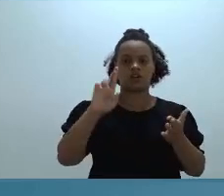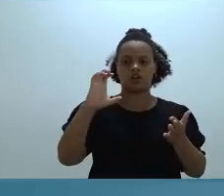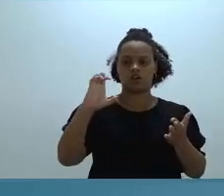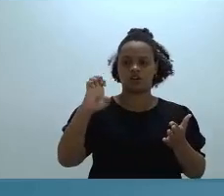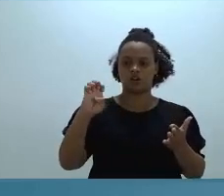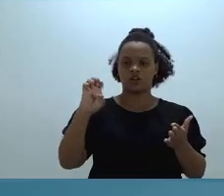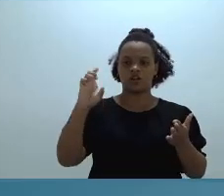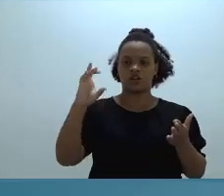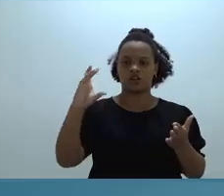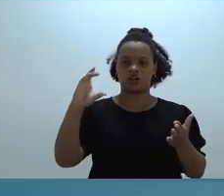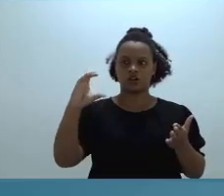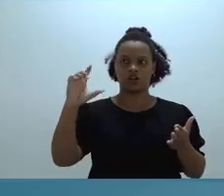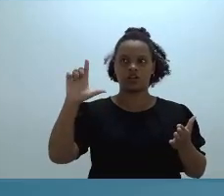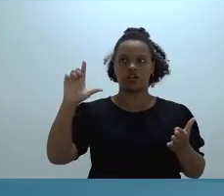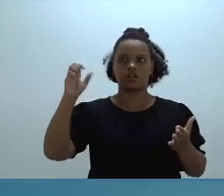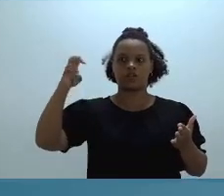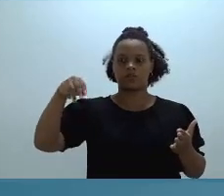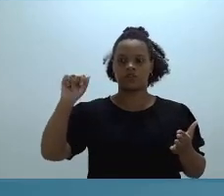27.039-A.